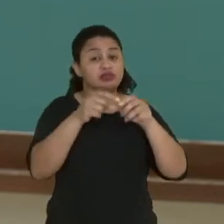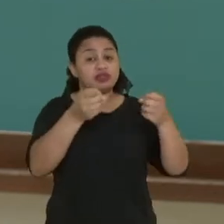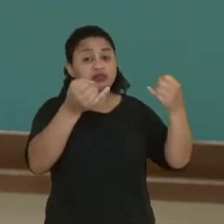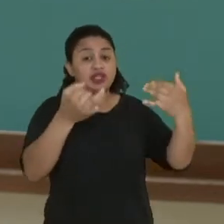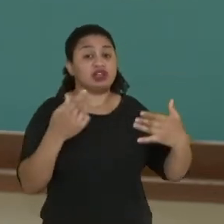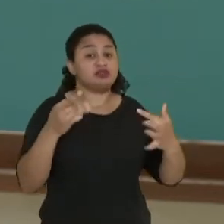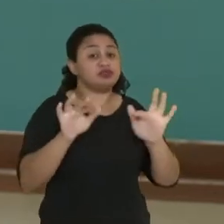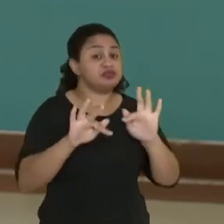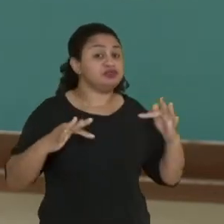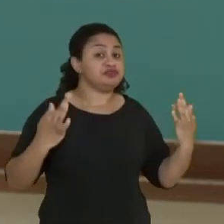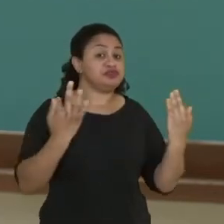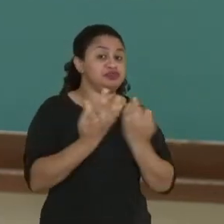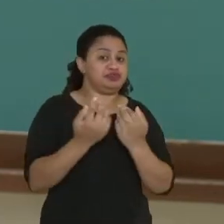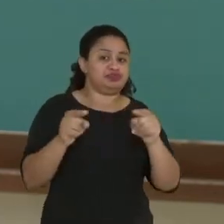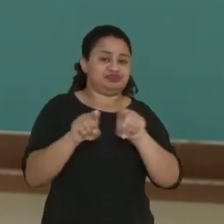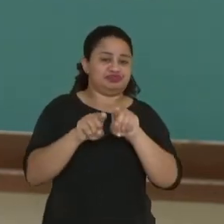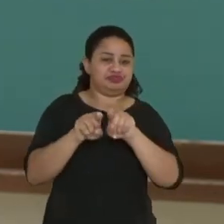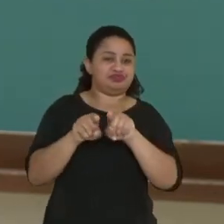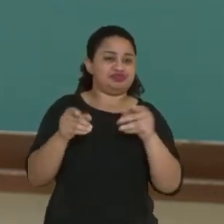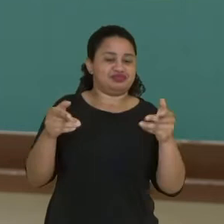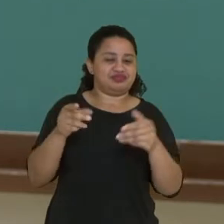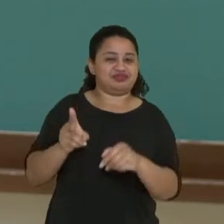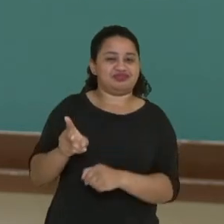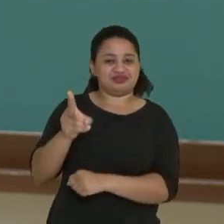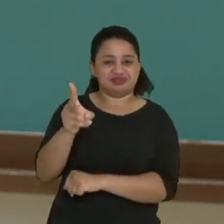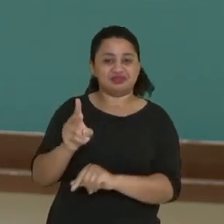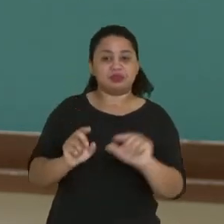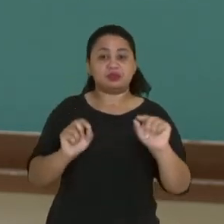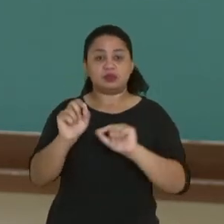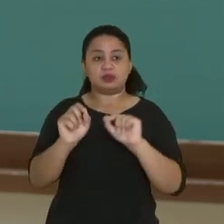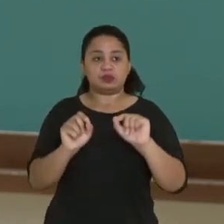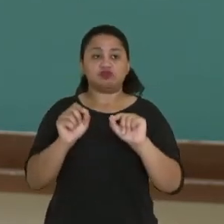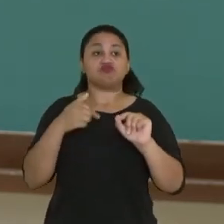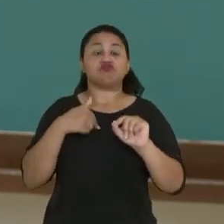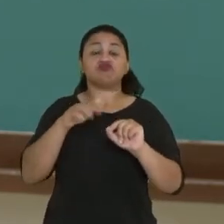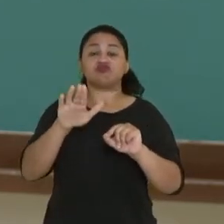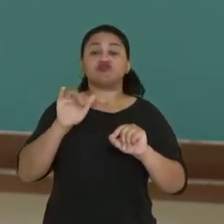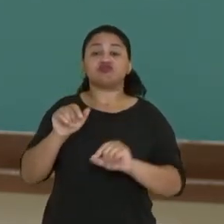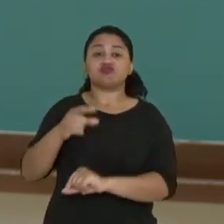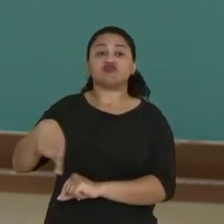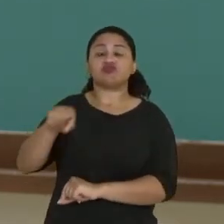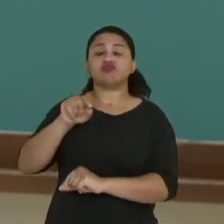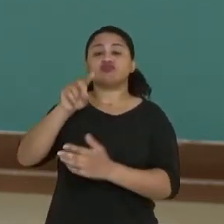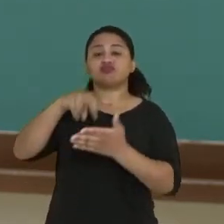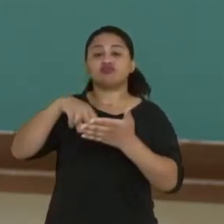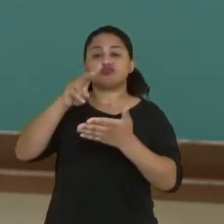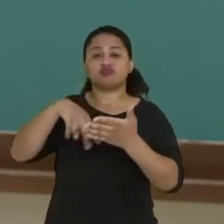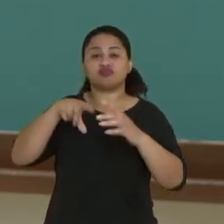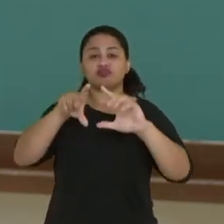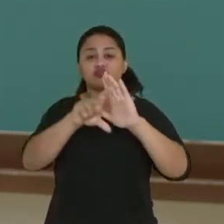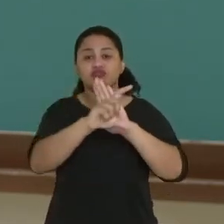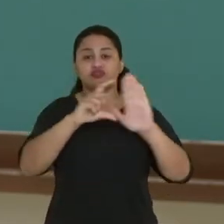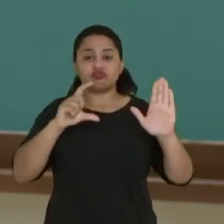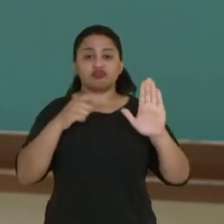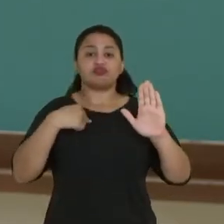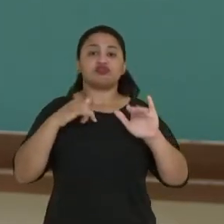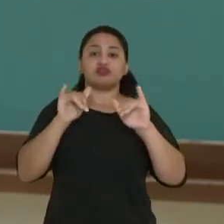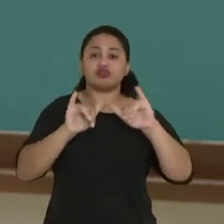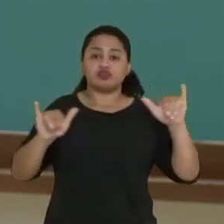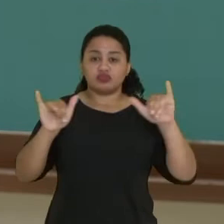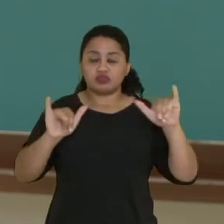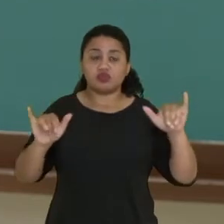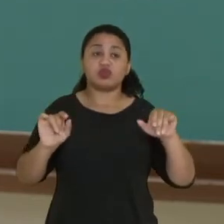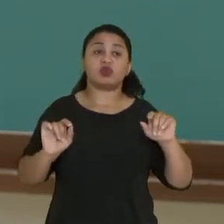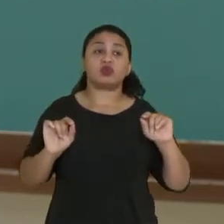então, adiante aqui. Agora eu quero convidá-los a fazermos a leitura de trechos de uma notícia